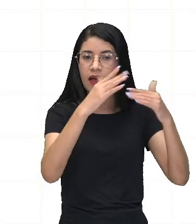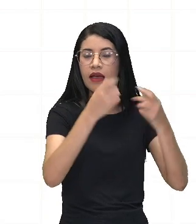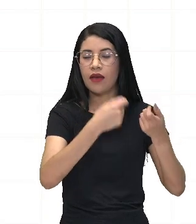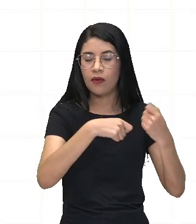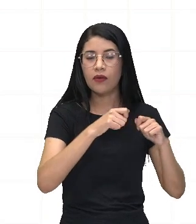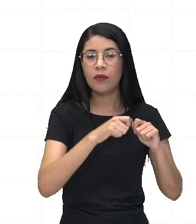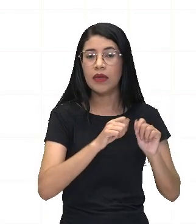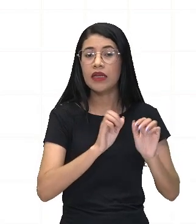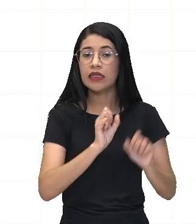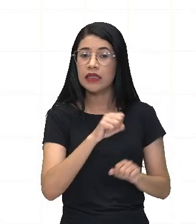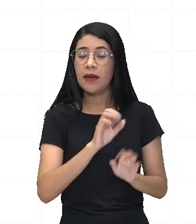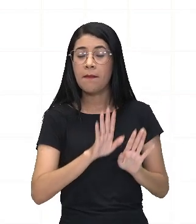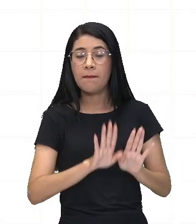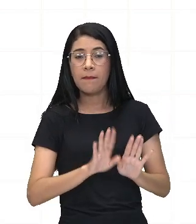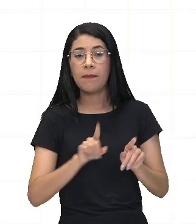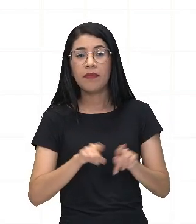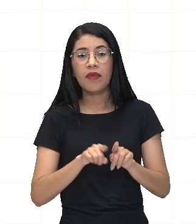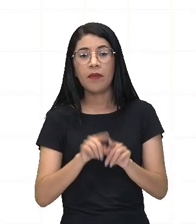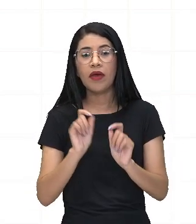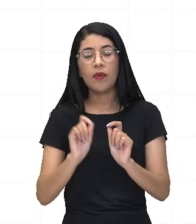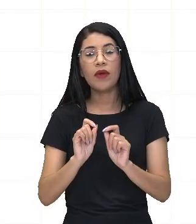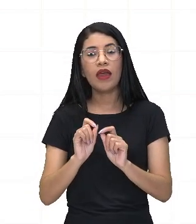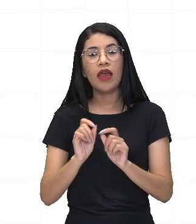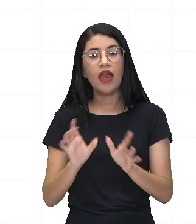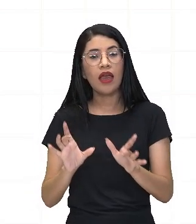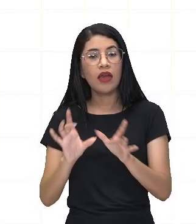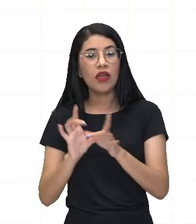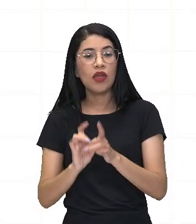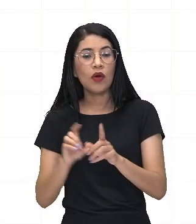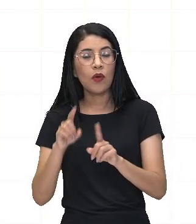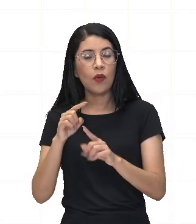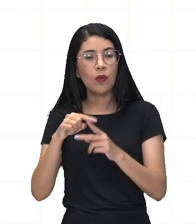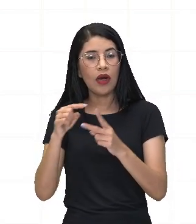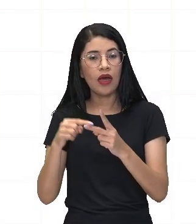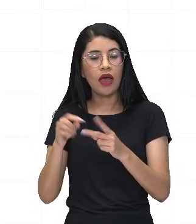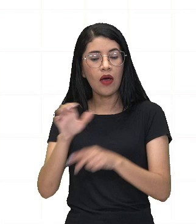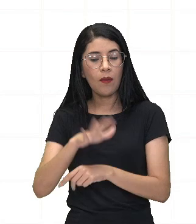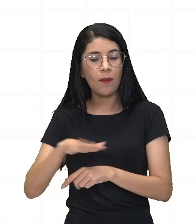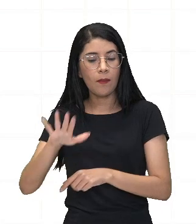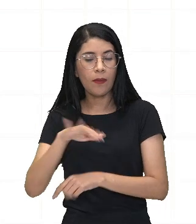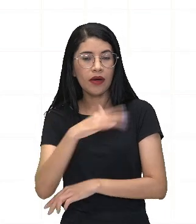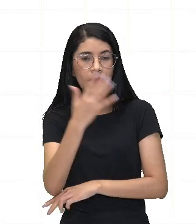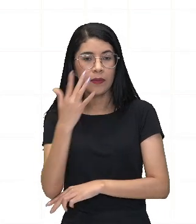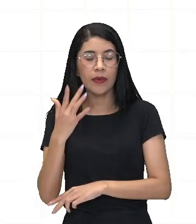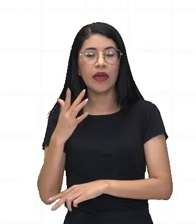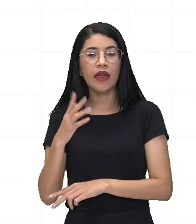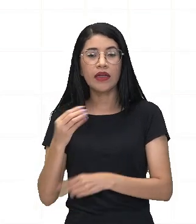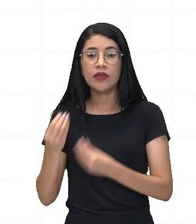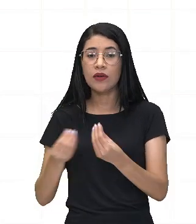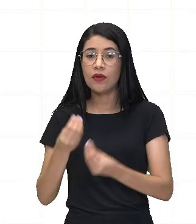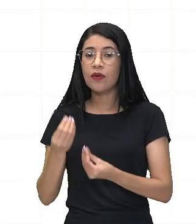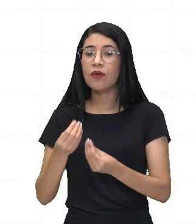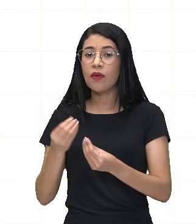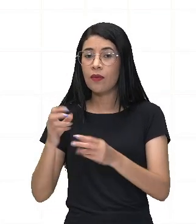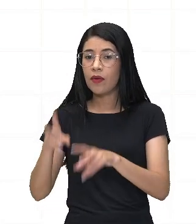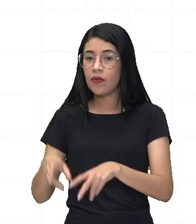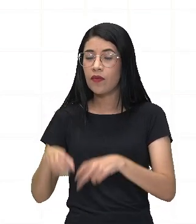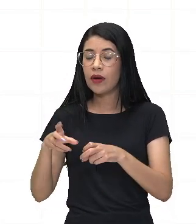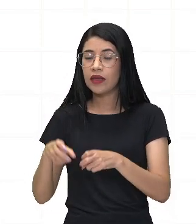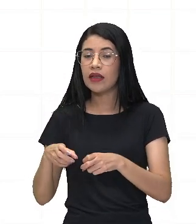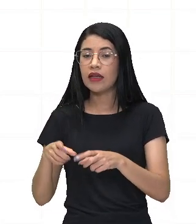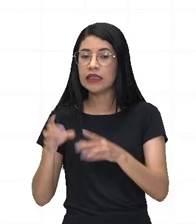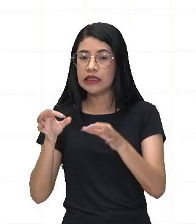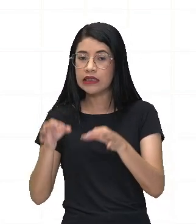mas elas vão abranger aí tanto os aspectos do meio ambiente, usando de forma racional,